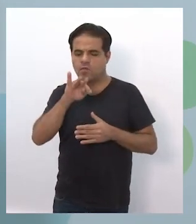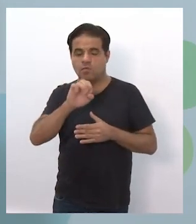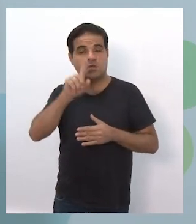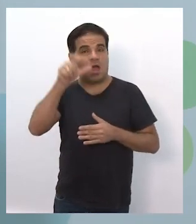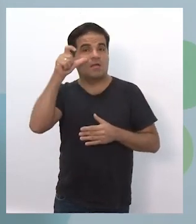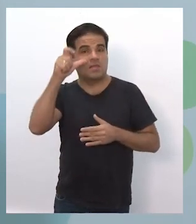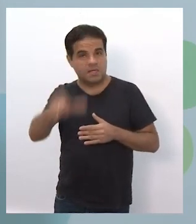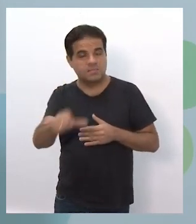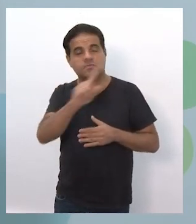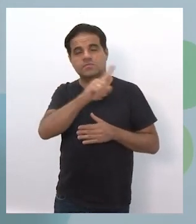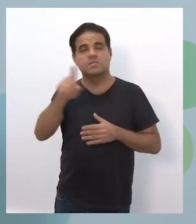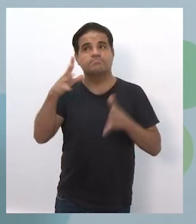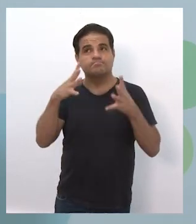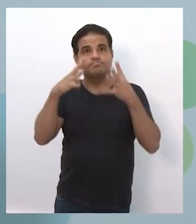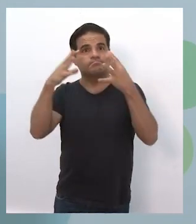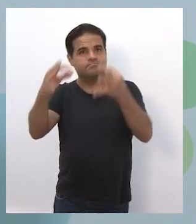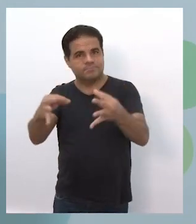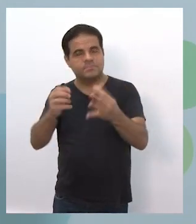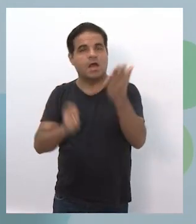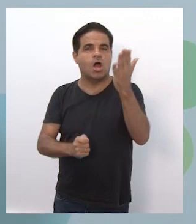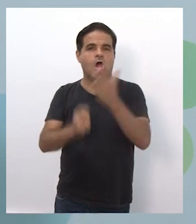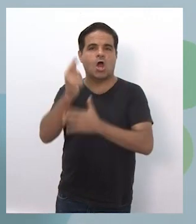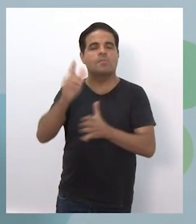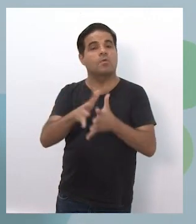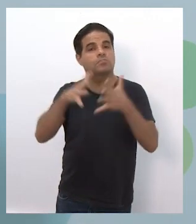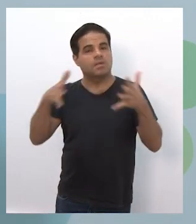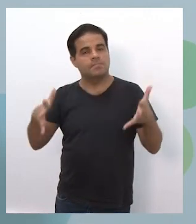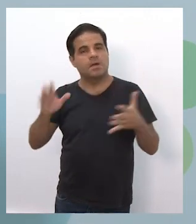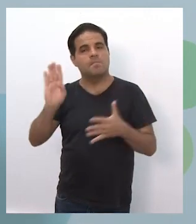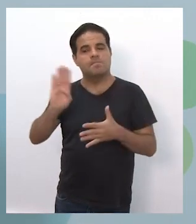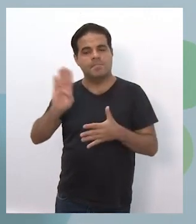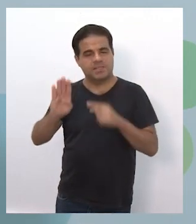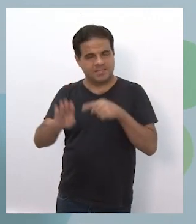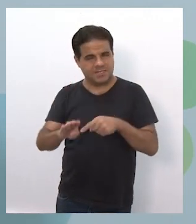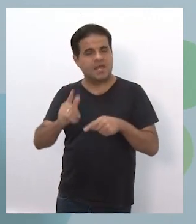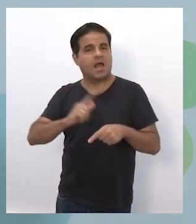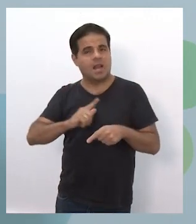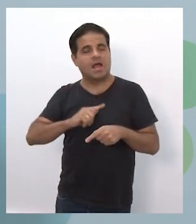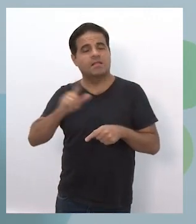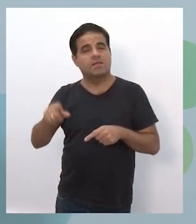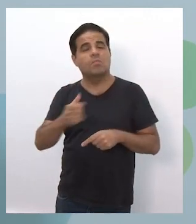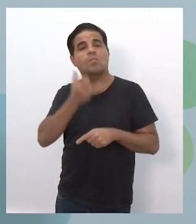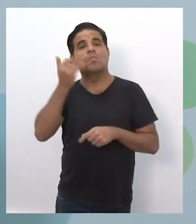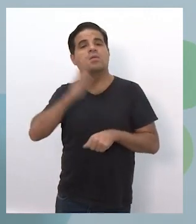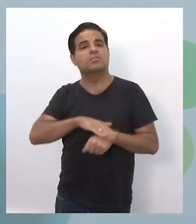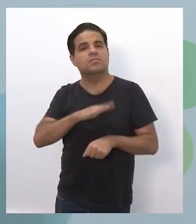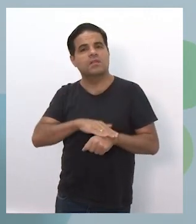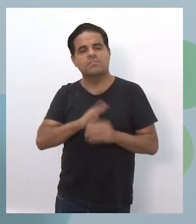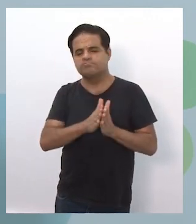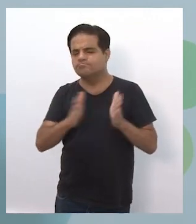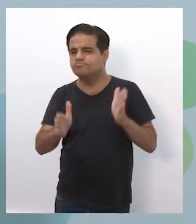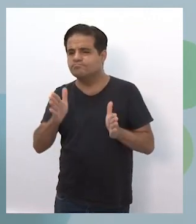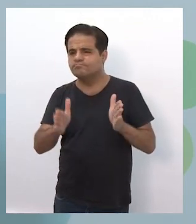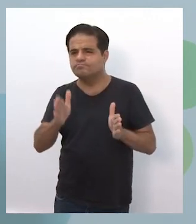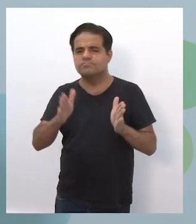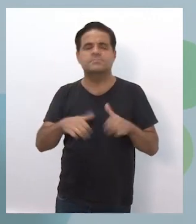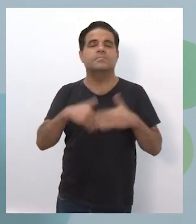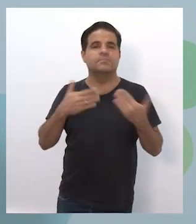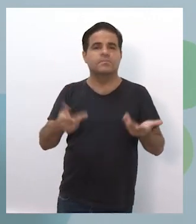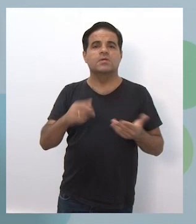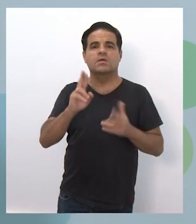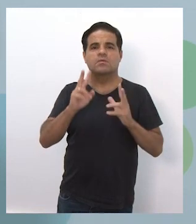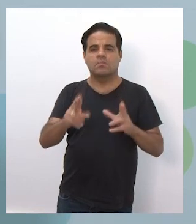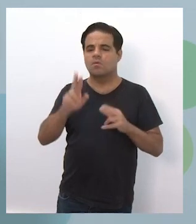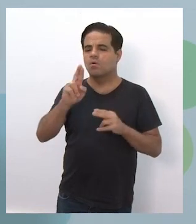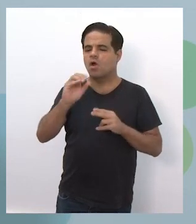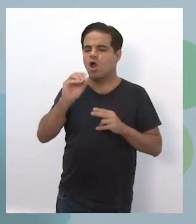interessante vocês também se atentarem, né, na compra, do tamanho da bateria que ela tem, quanto tempo de duração que vai ter, porque é o que o Rodrigo